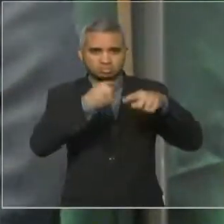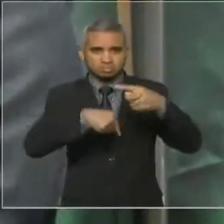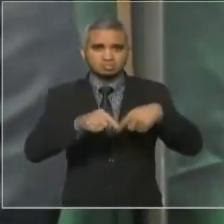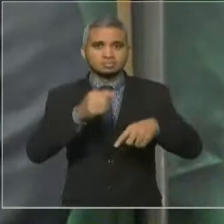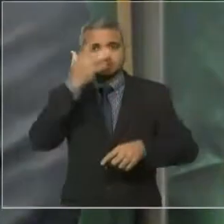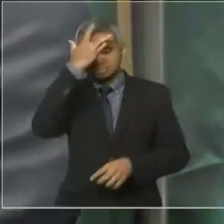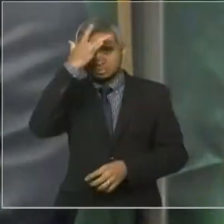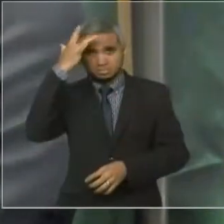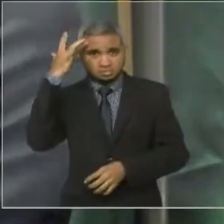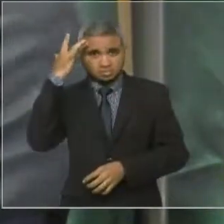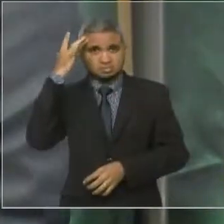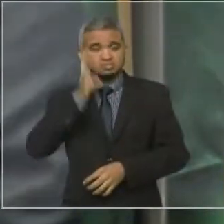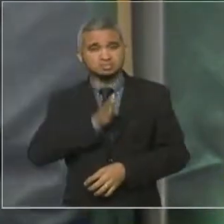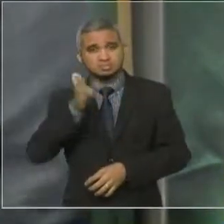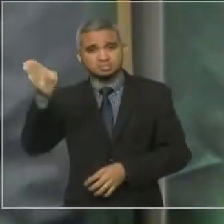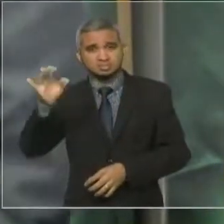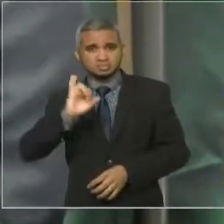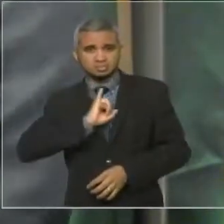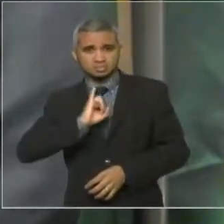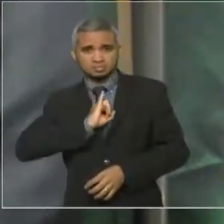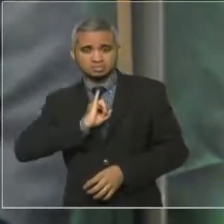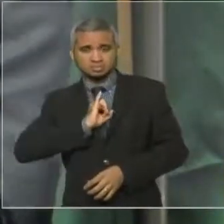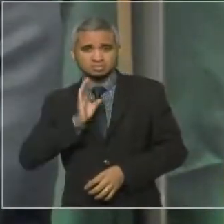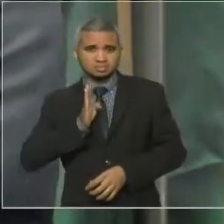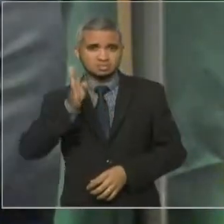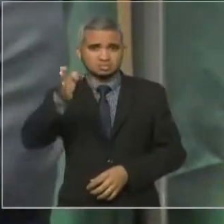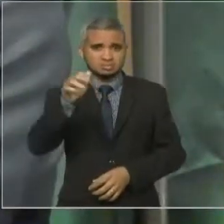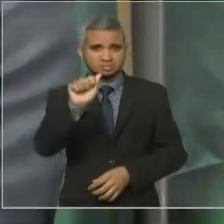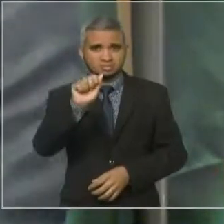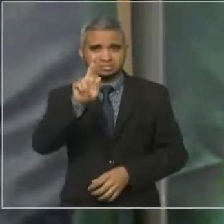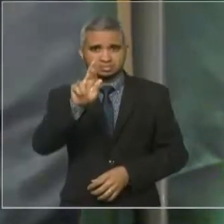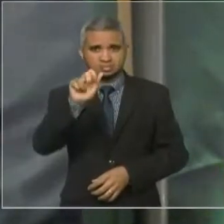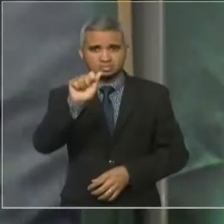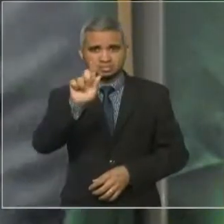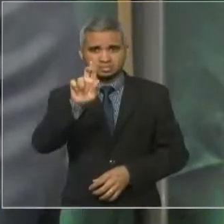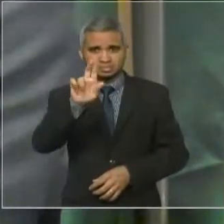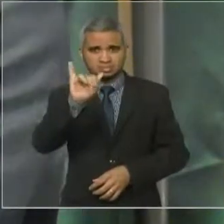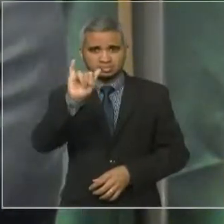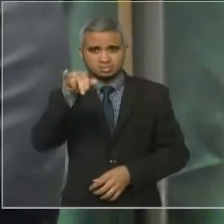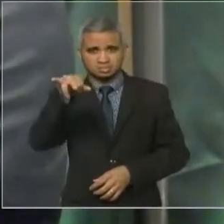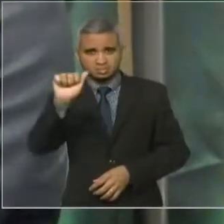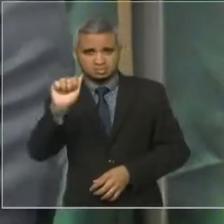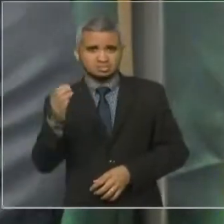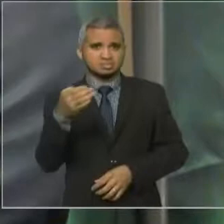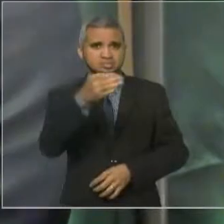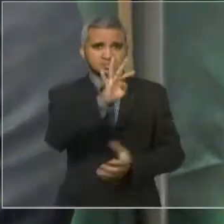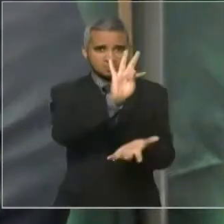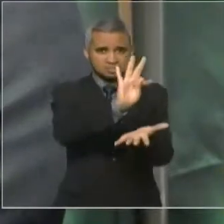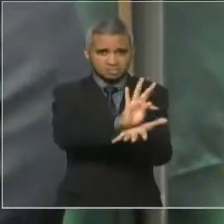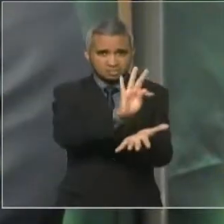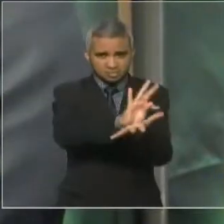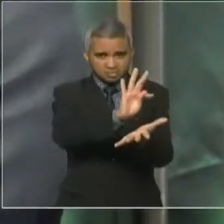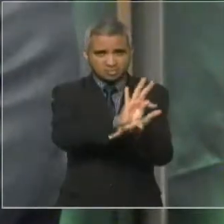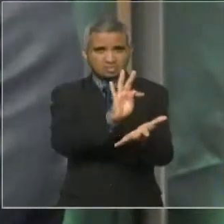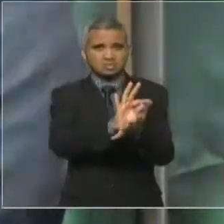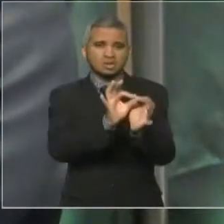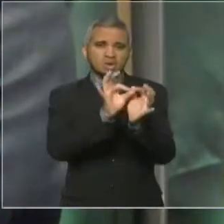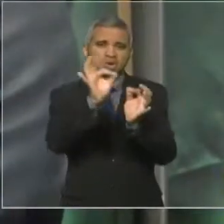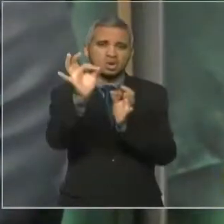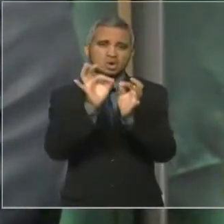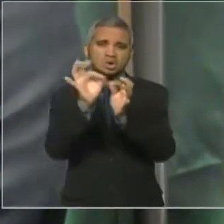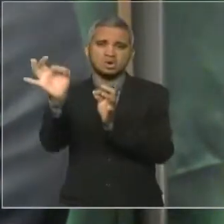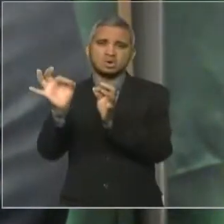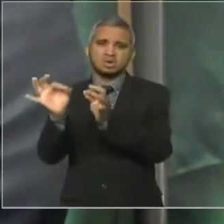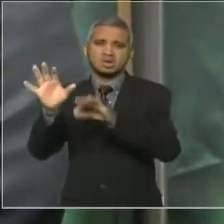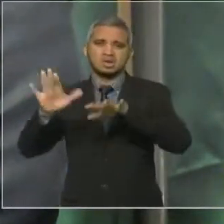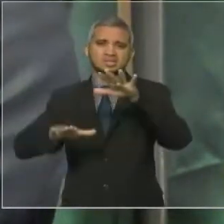Imperatriz, para Aguaína, para Teresina. Muitos, inclusive, têm que morar nessas cidades, tendo dificuldades para poder, de fato, fazer esse